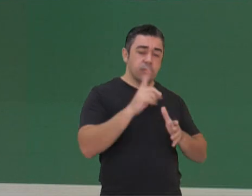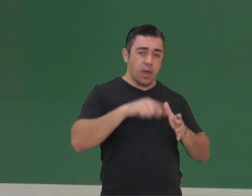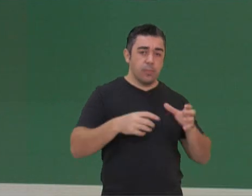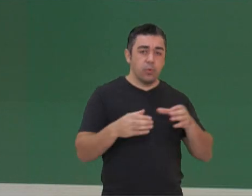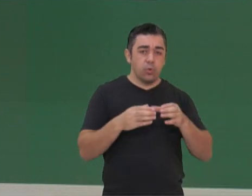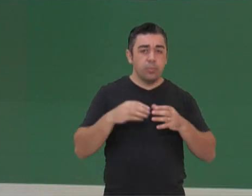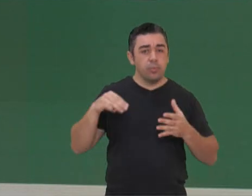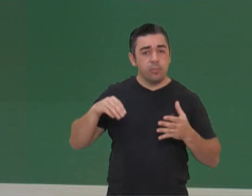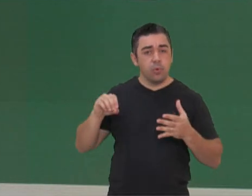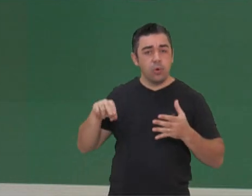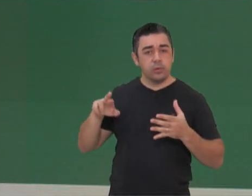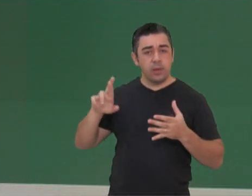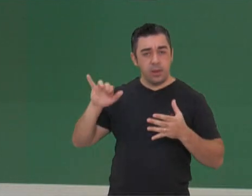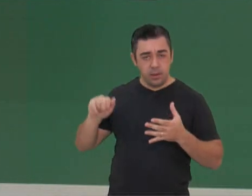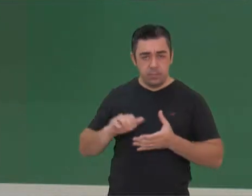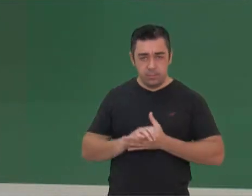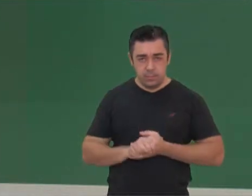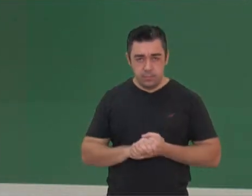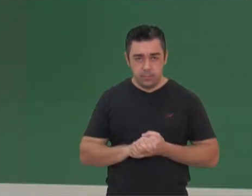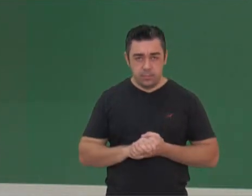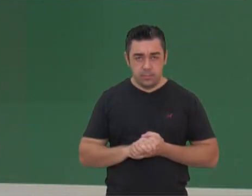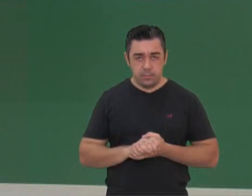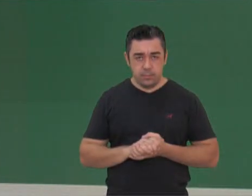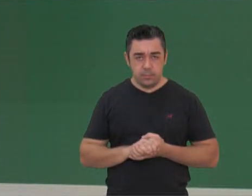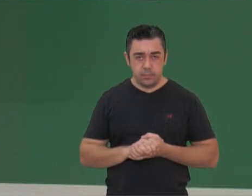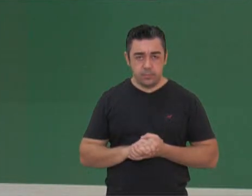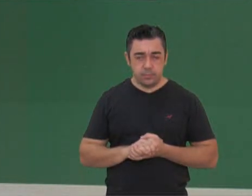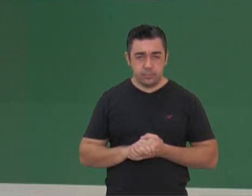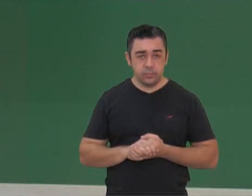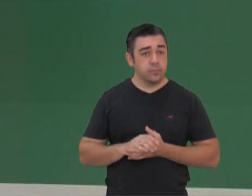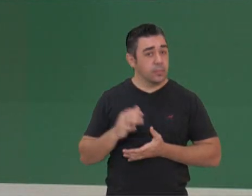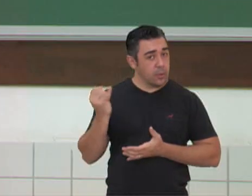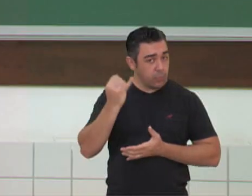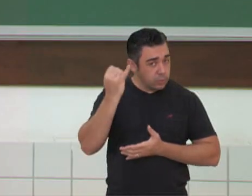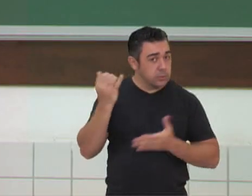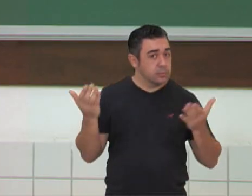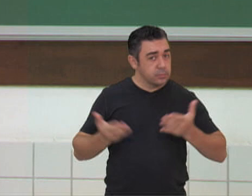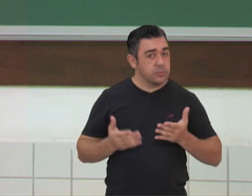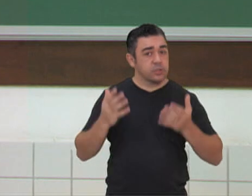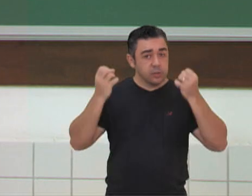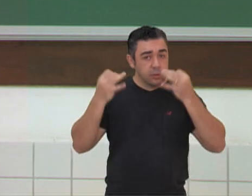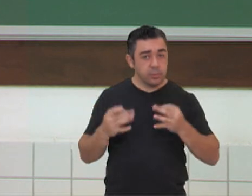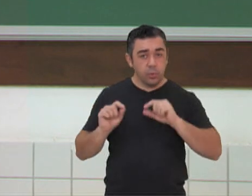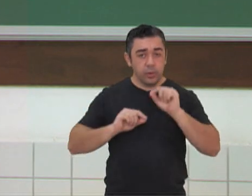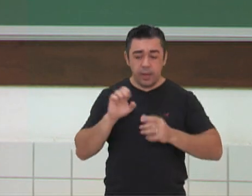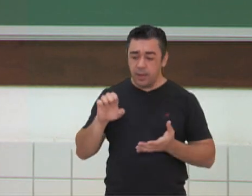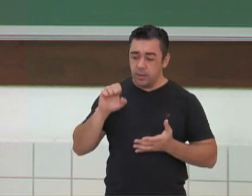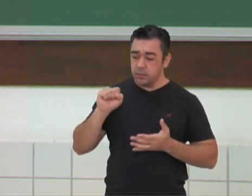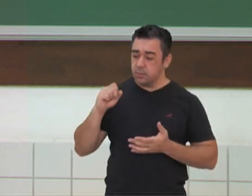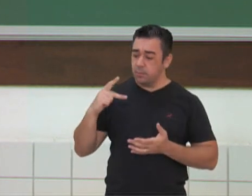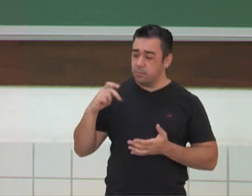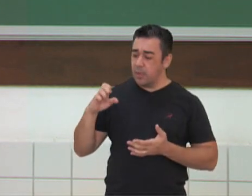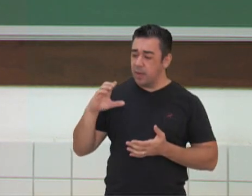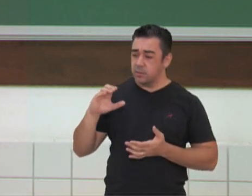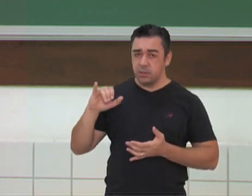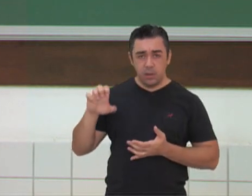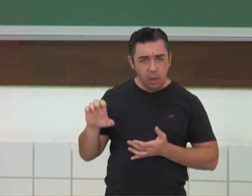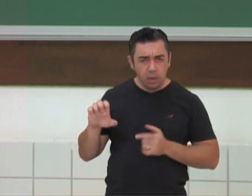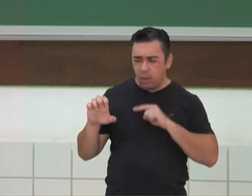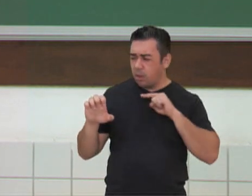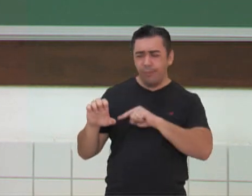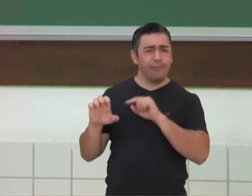apesar de domínio ser menos cobrado de vocês. Uma coisa importante agora, a gente falou de espécie, mas o que é uma